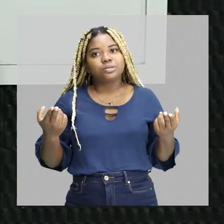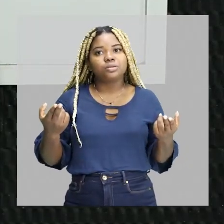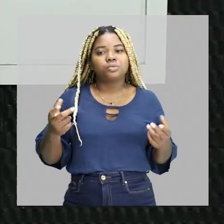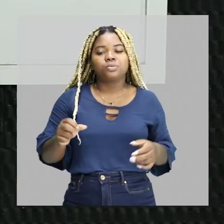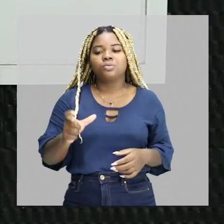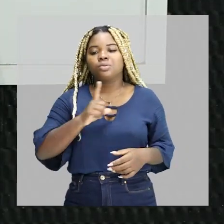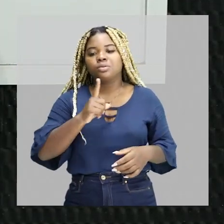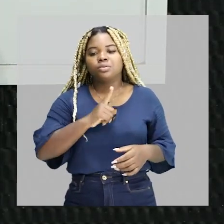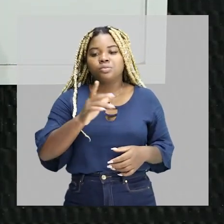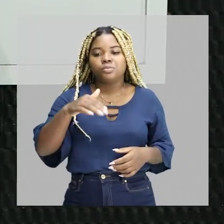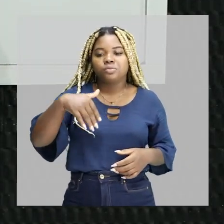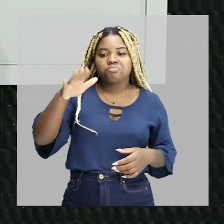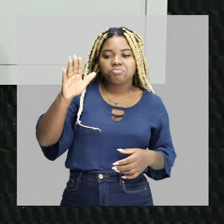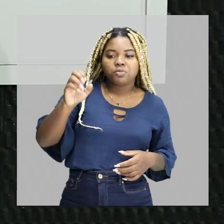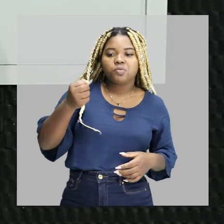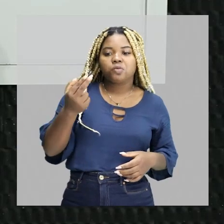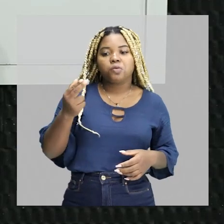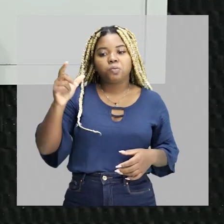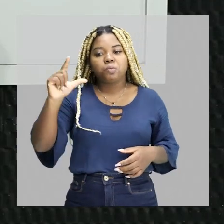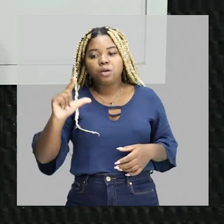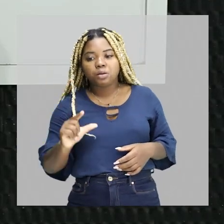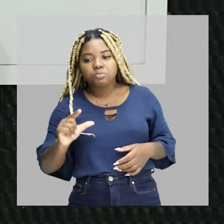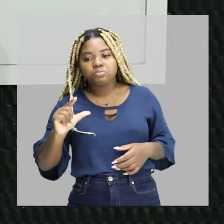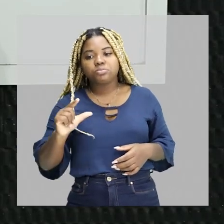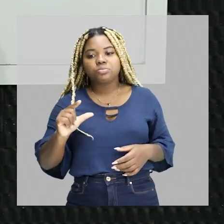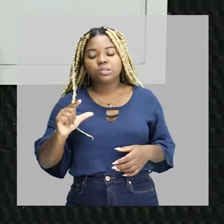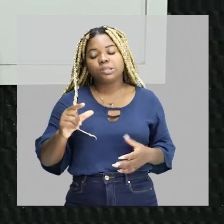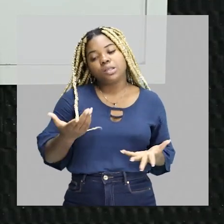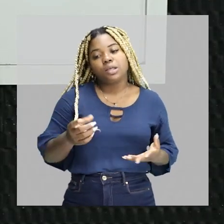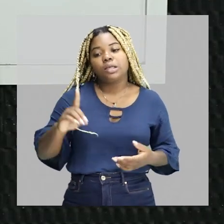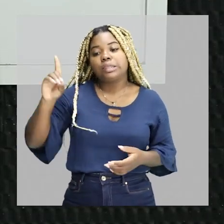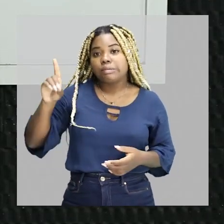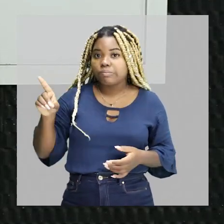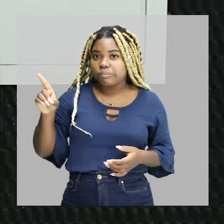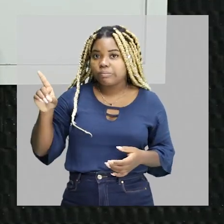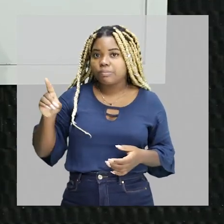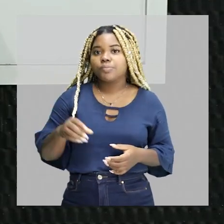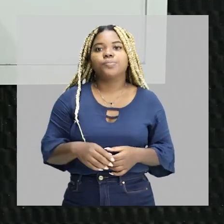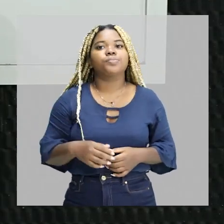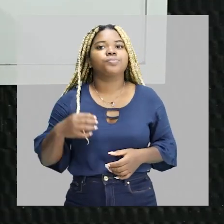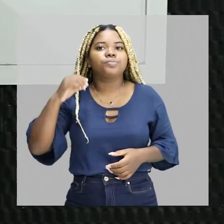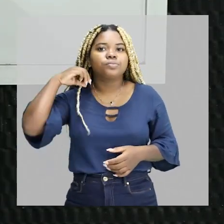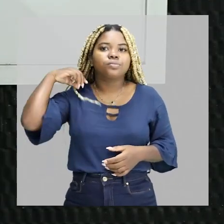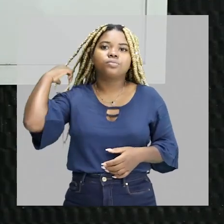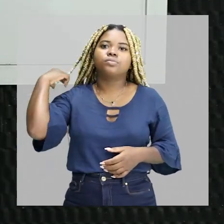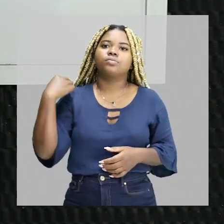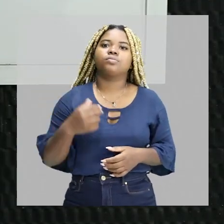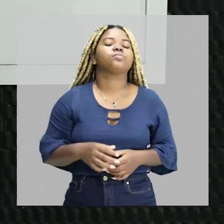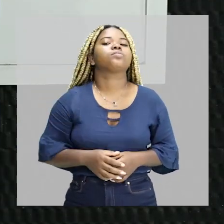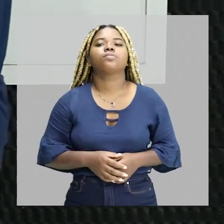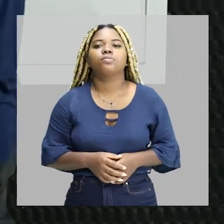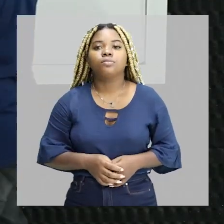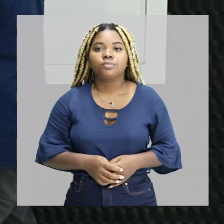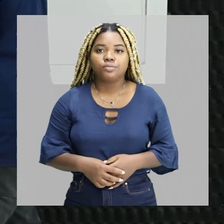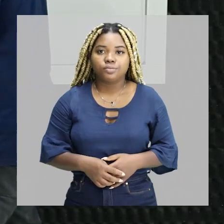aumento e a diminuição aí da densidade, tá certo? Tá ok?